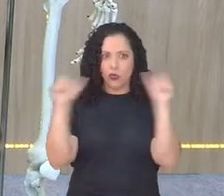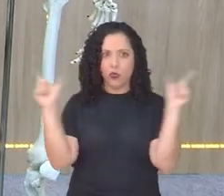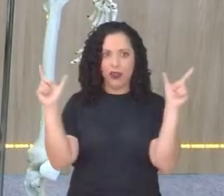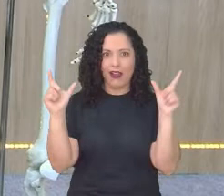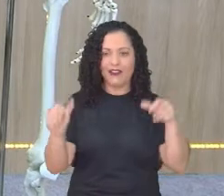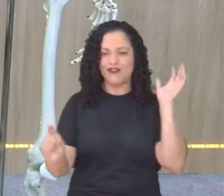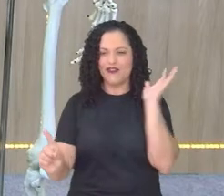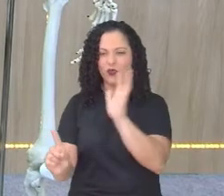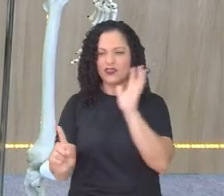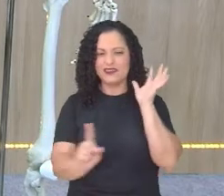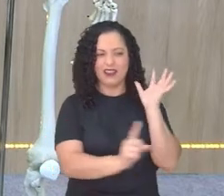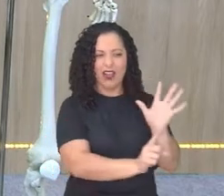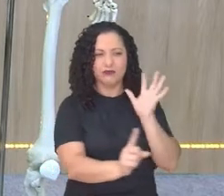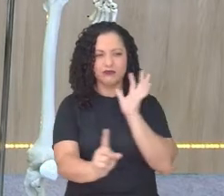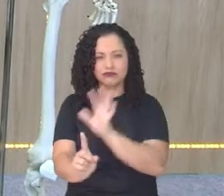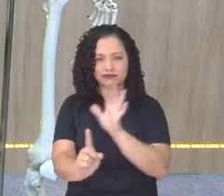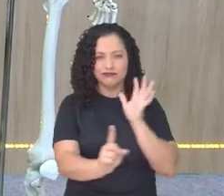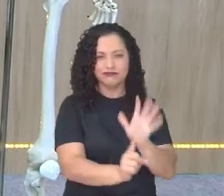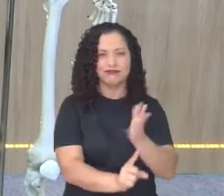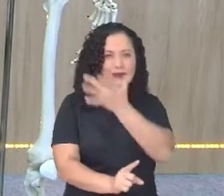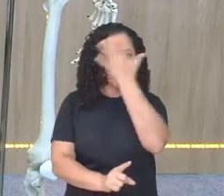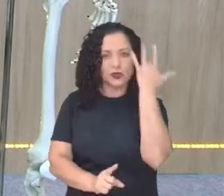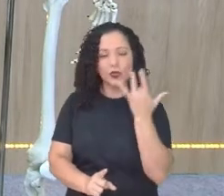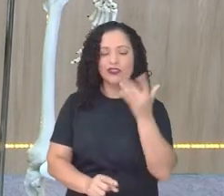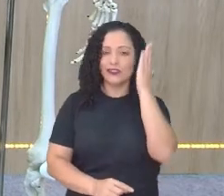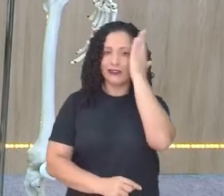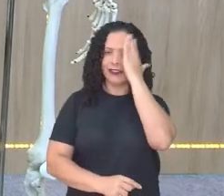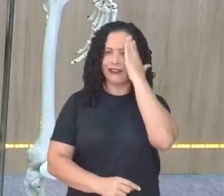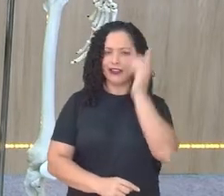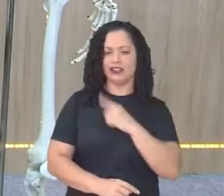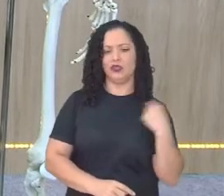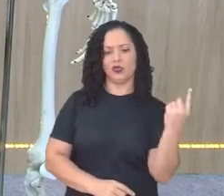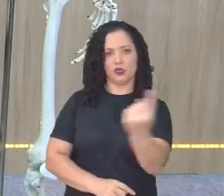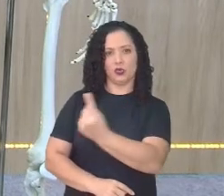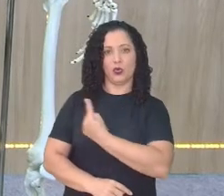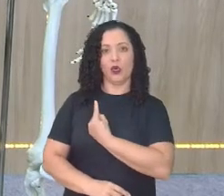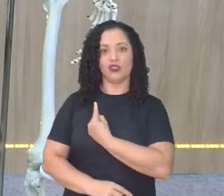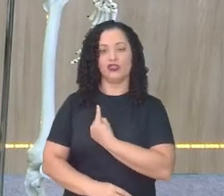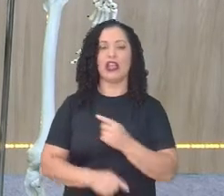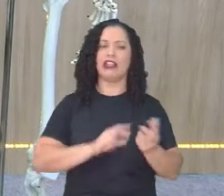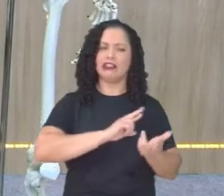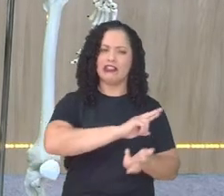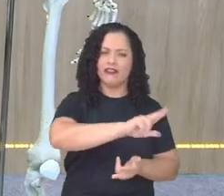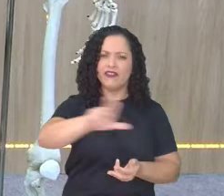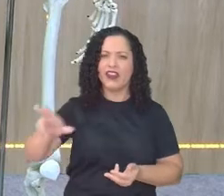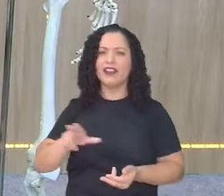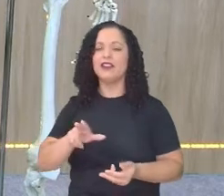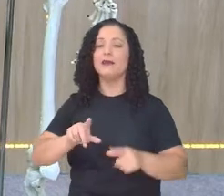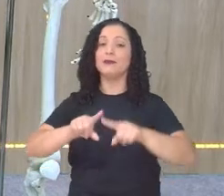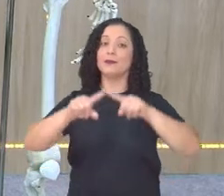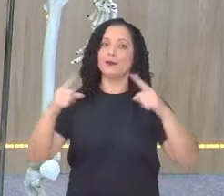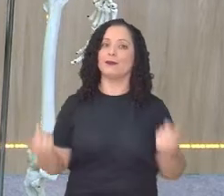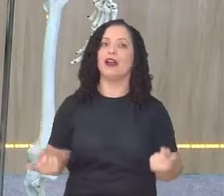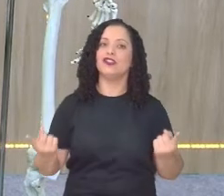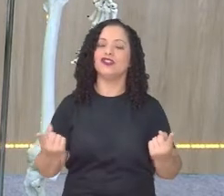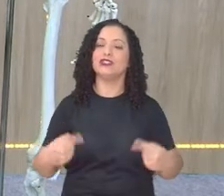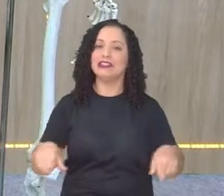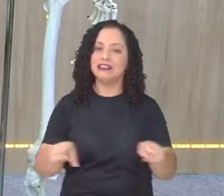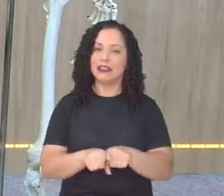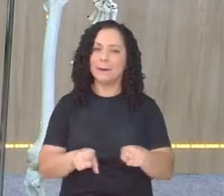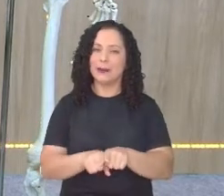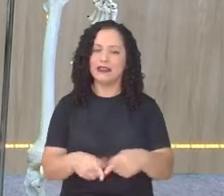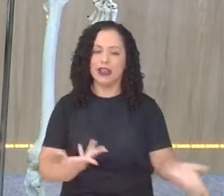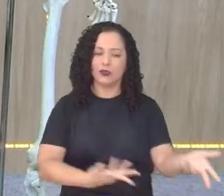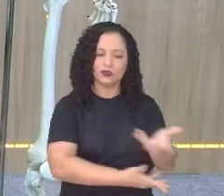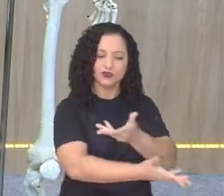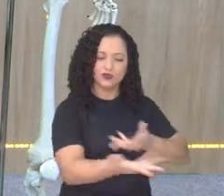não acordaram para isso, para saber que nós somos todos, né, diferentes, ao mesmo tempo que somos diferentes, nos completamos, cada